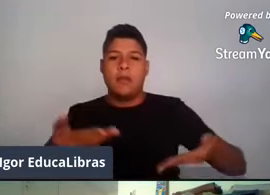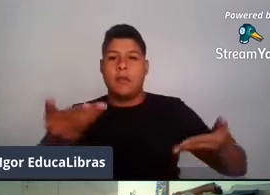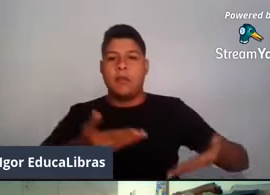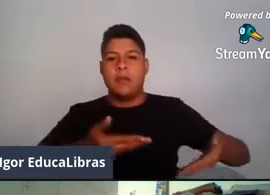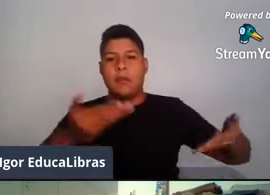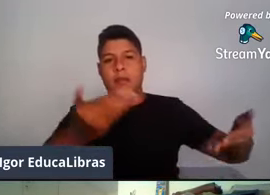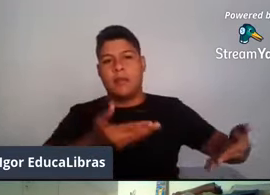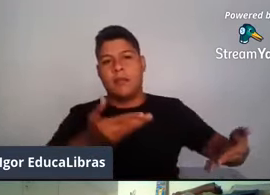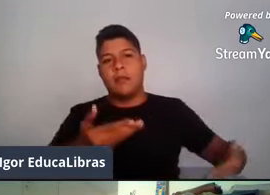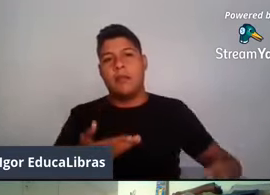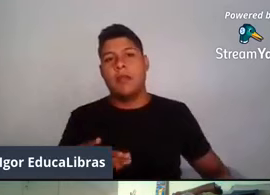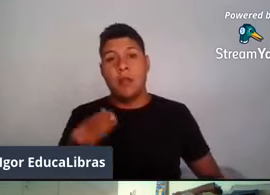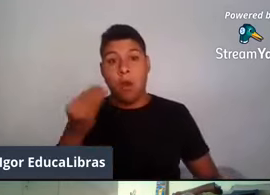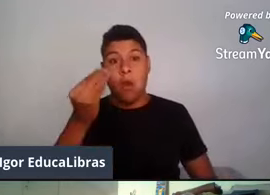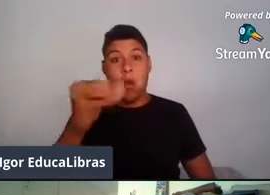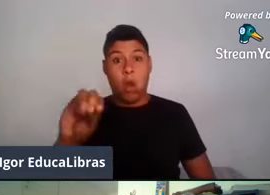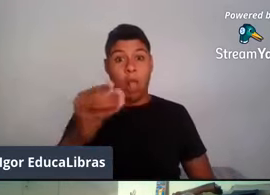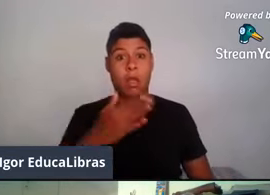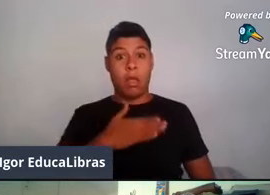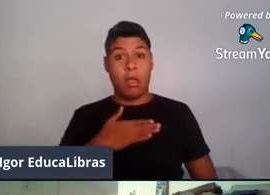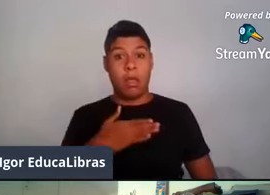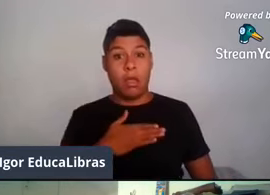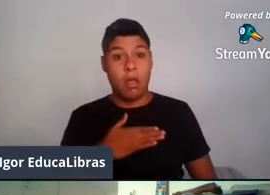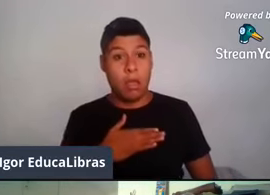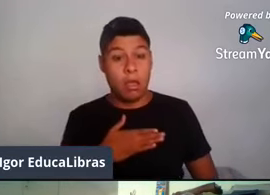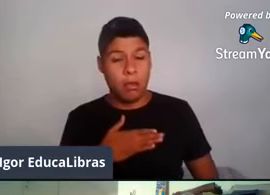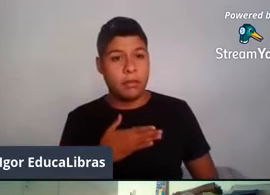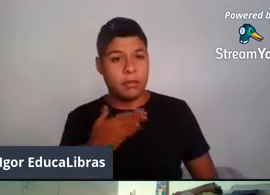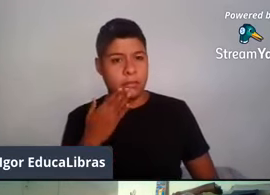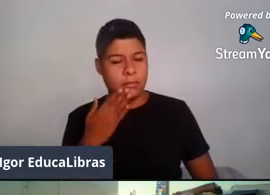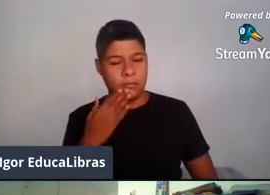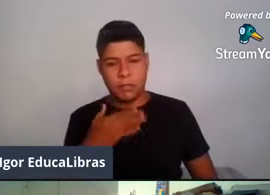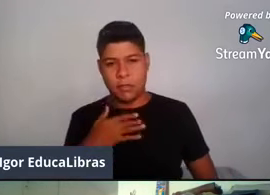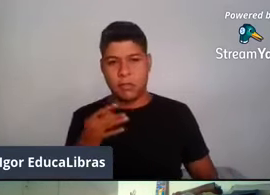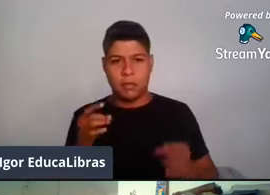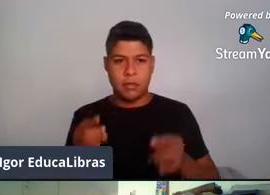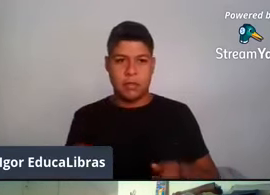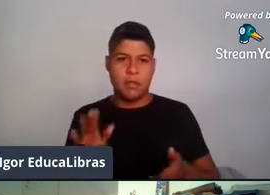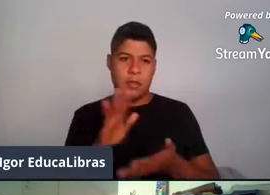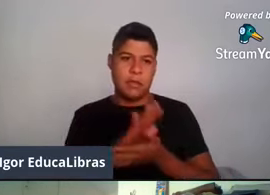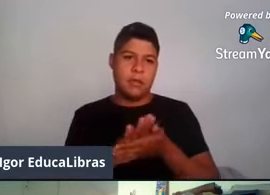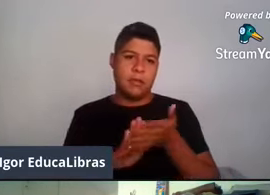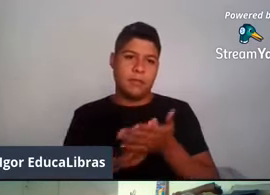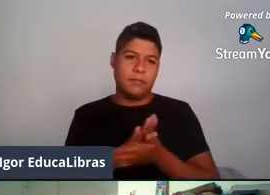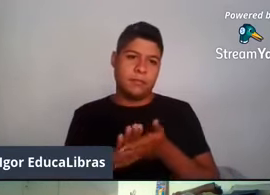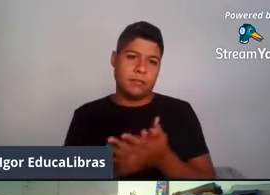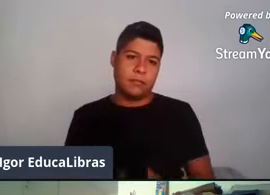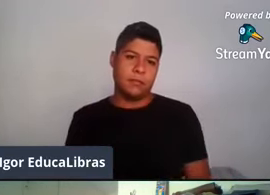você. Roubá-la de mim. Né? Obviamente, eu não deixei. Bom,